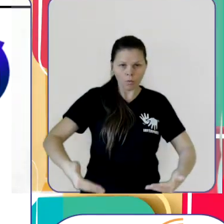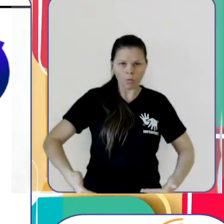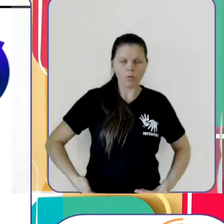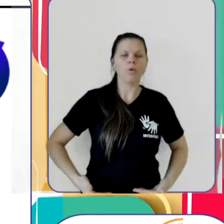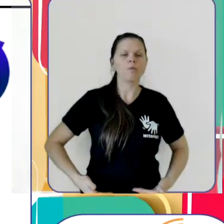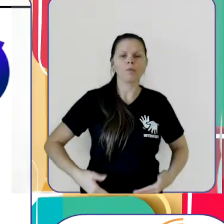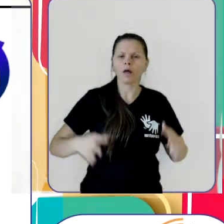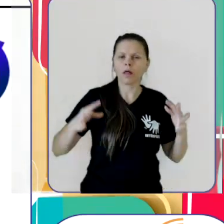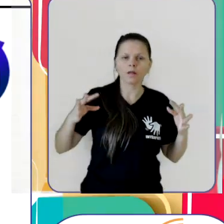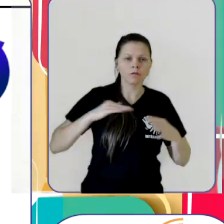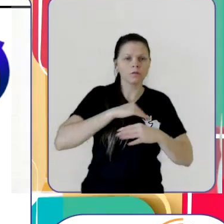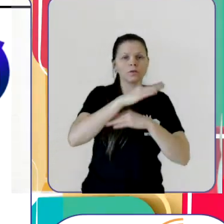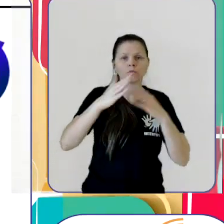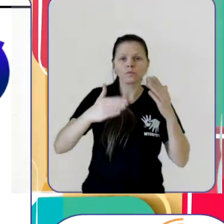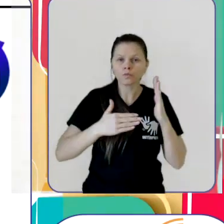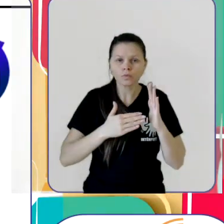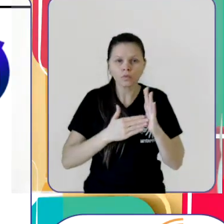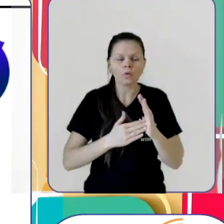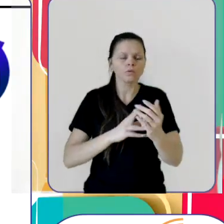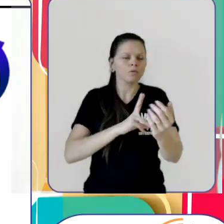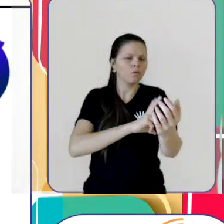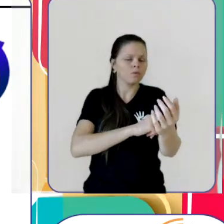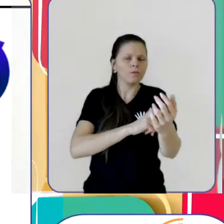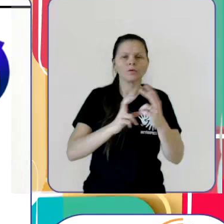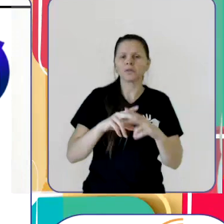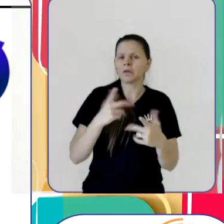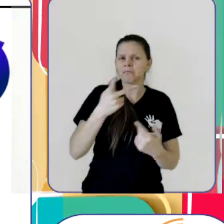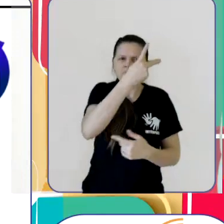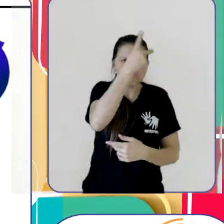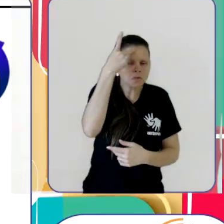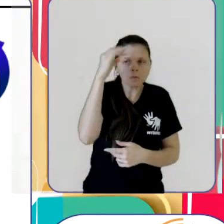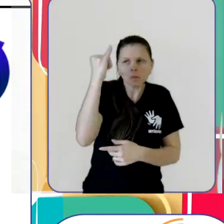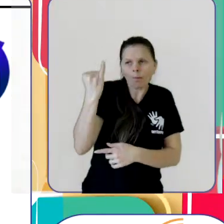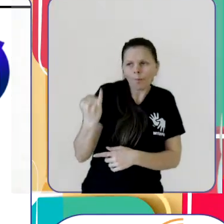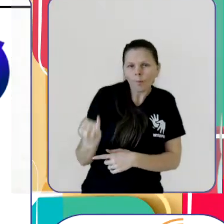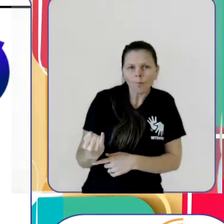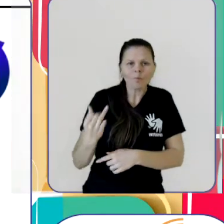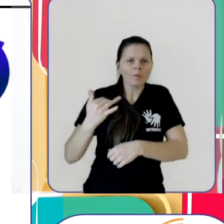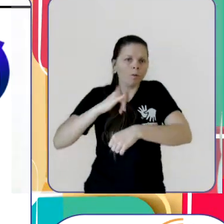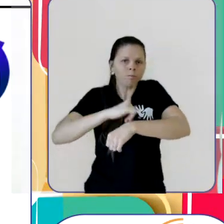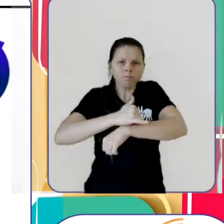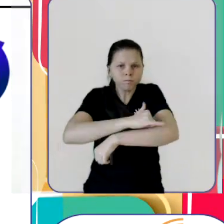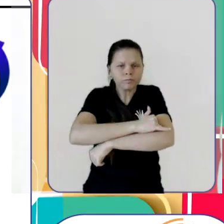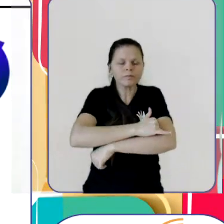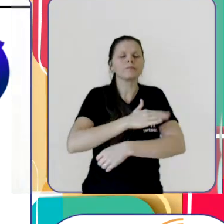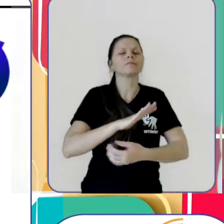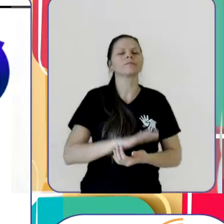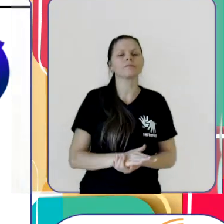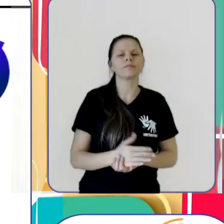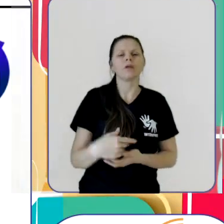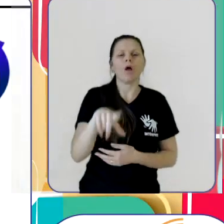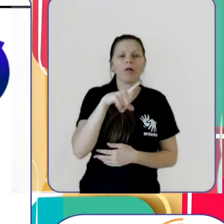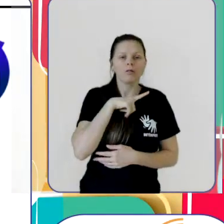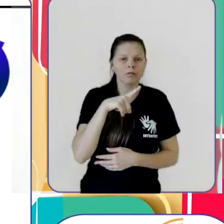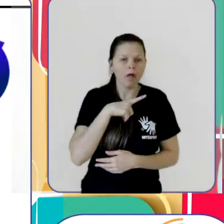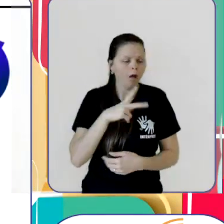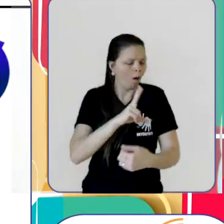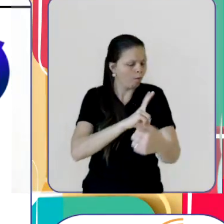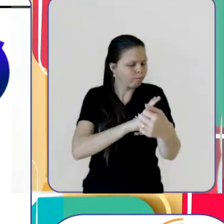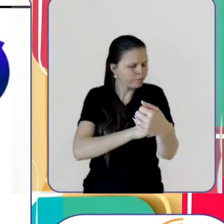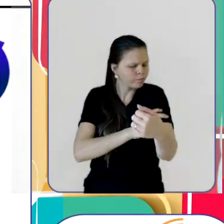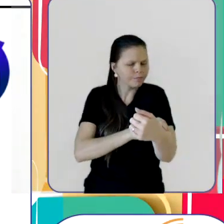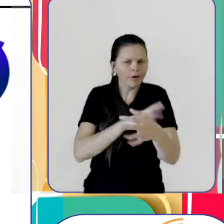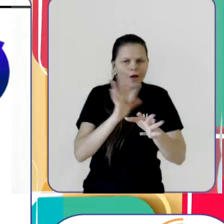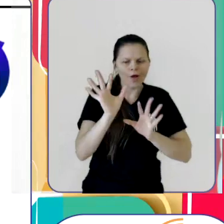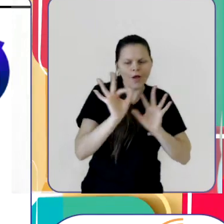que dão a forma do nosso corpo. Algumas pessoas são mais magrinhas, outras são mais fortes. Então, são os músculos que moldam o nosso